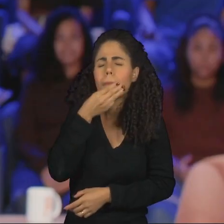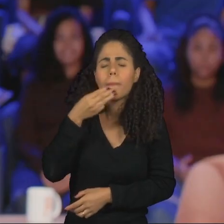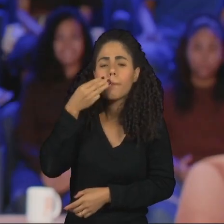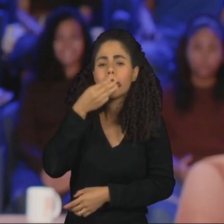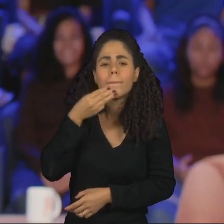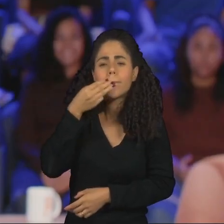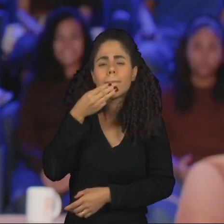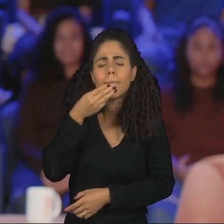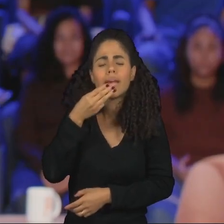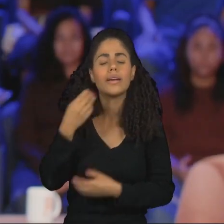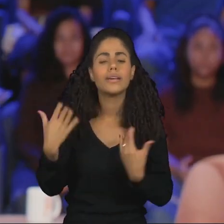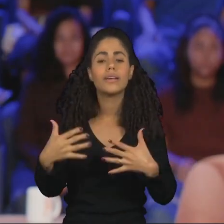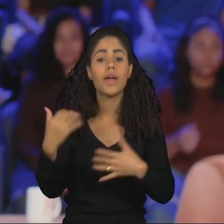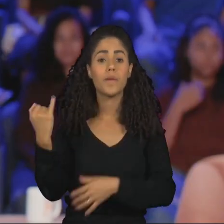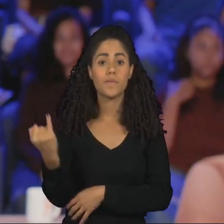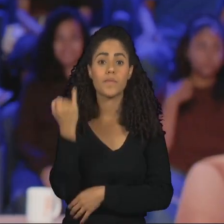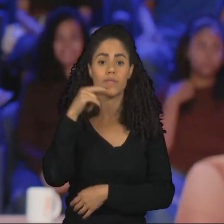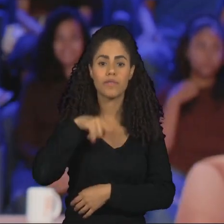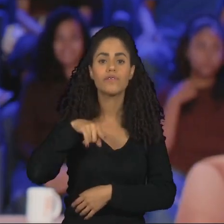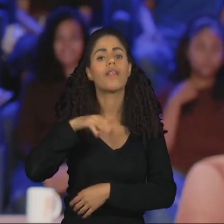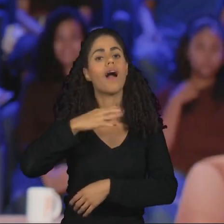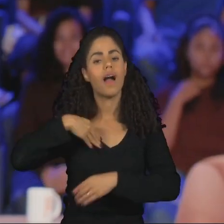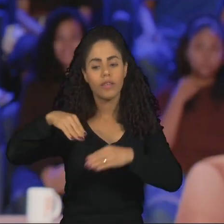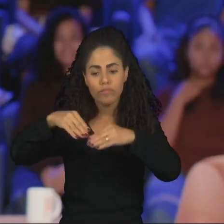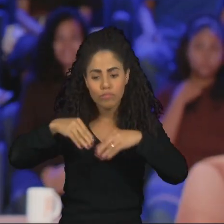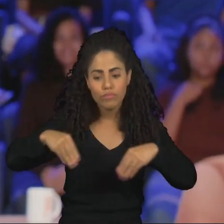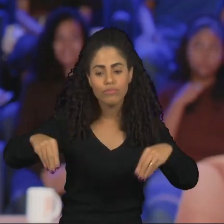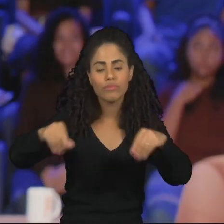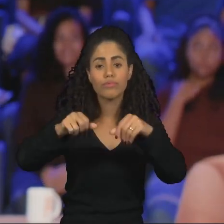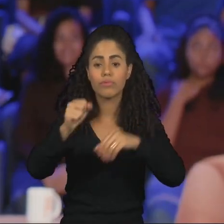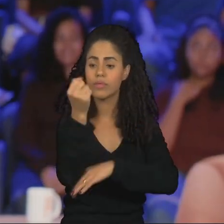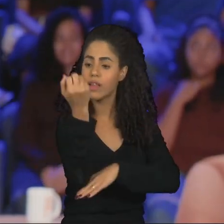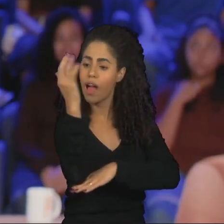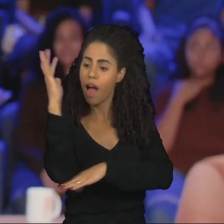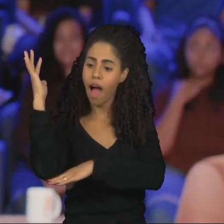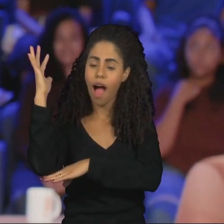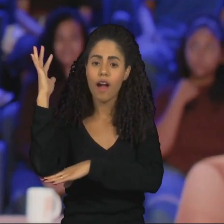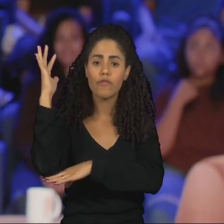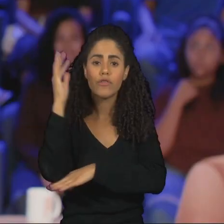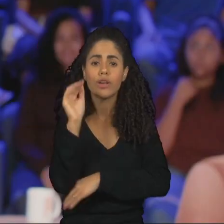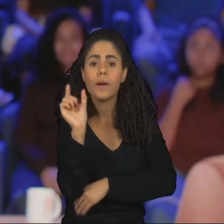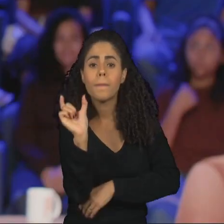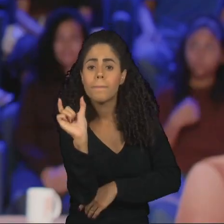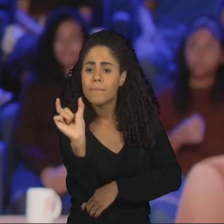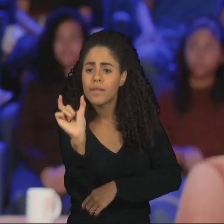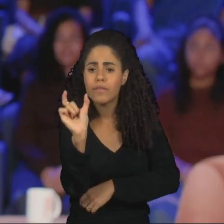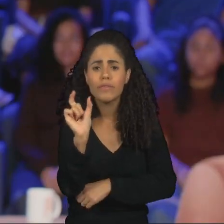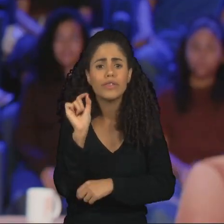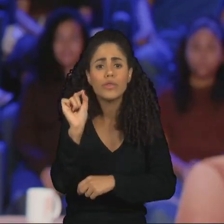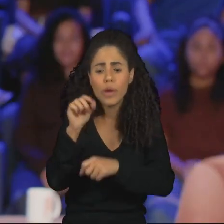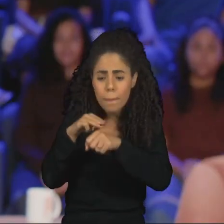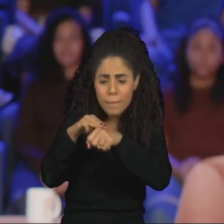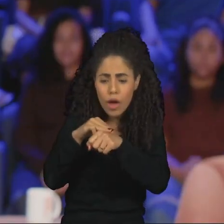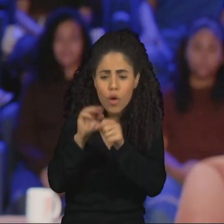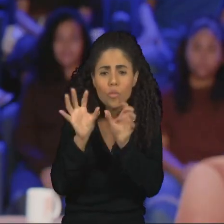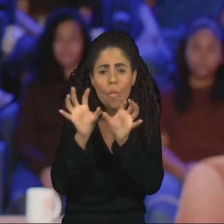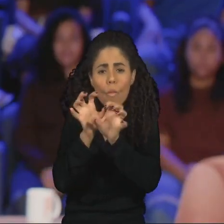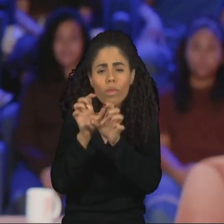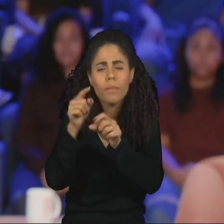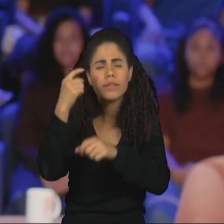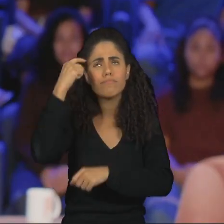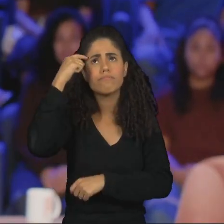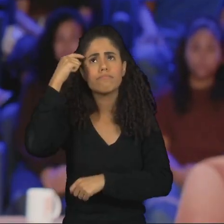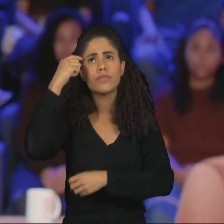considerada tesouro do deserto. A árvore tamareira é sagrada no Oriente Médio. Pensando